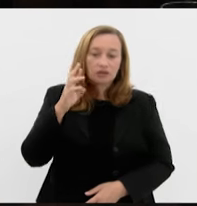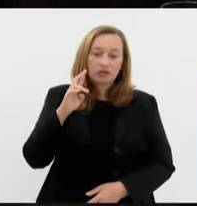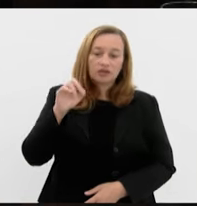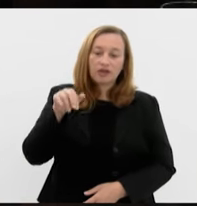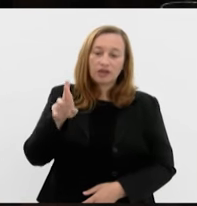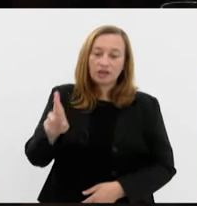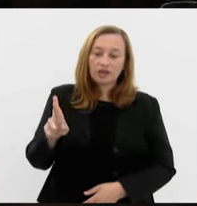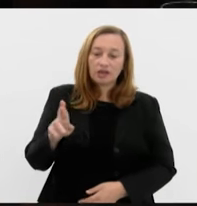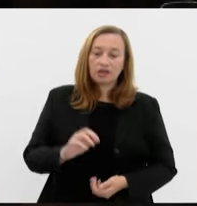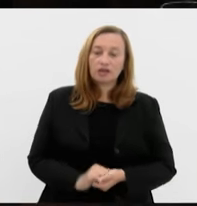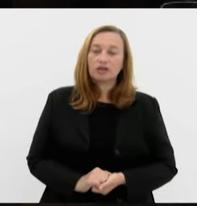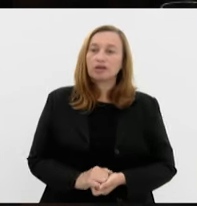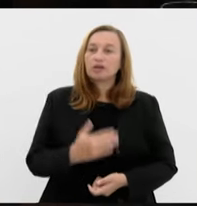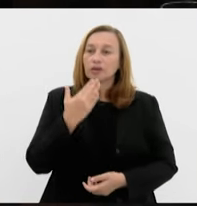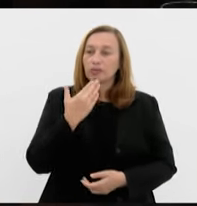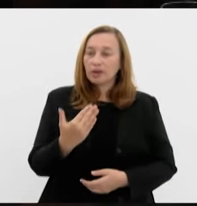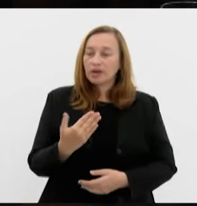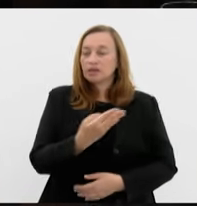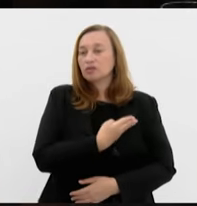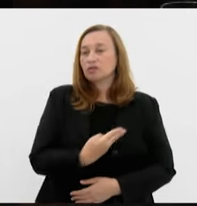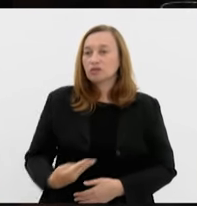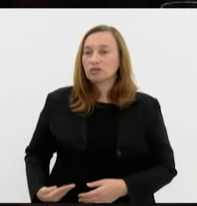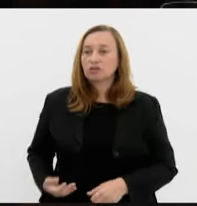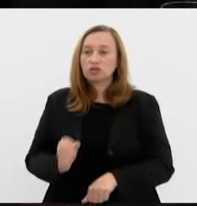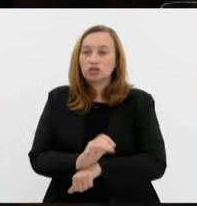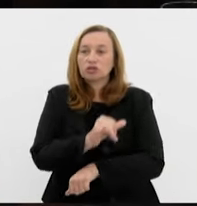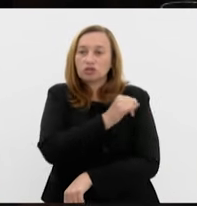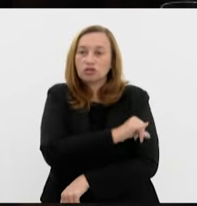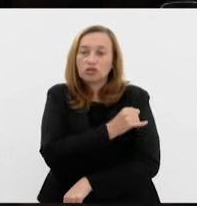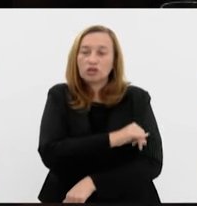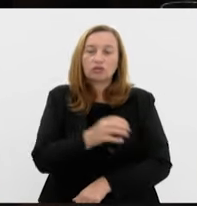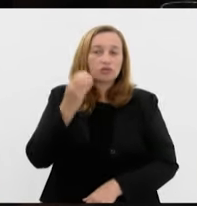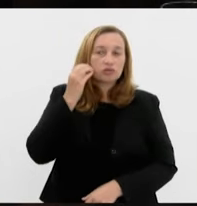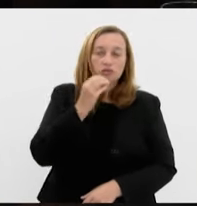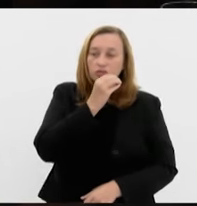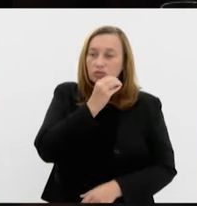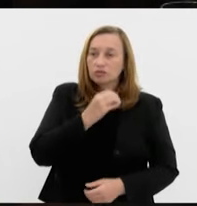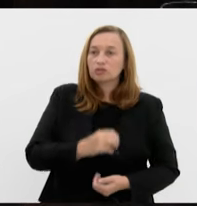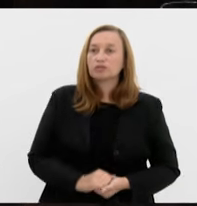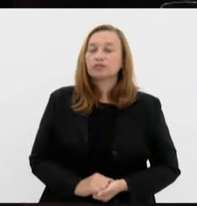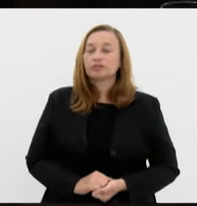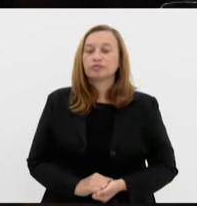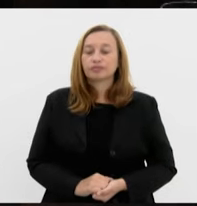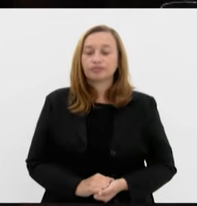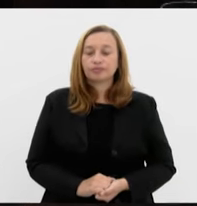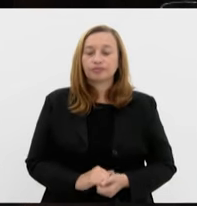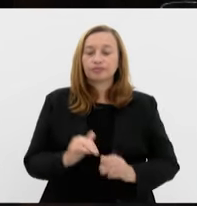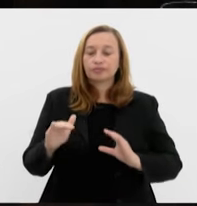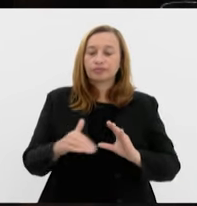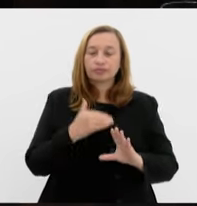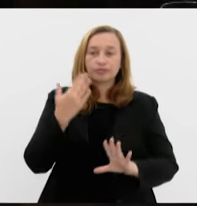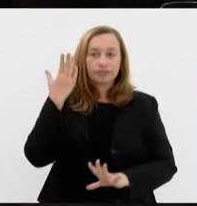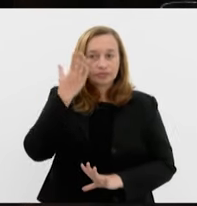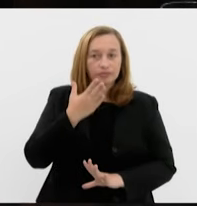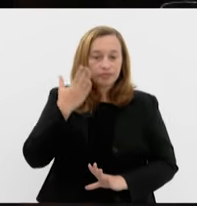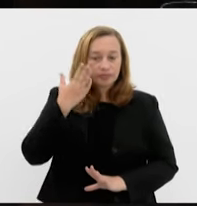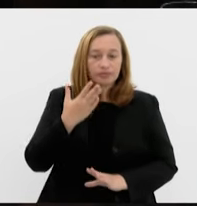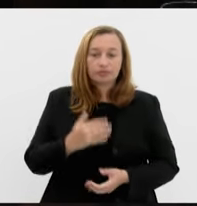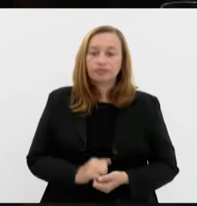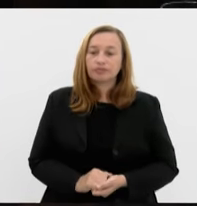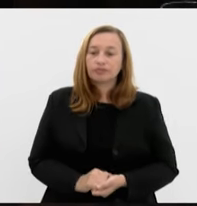Reis que solicita ao excelentísimo Senhor governador do Estado do Rio de Janeiro o envio de mensagem expondo sobre